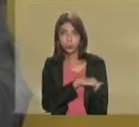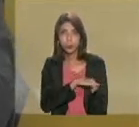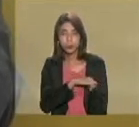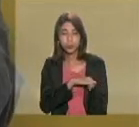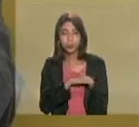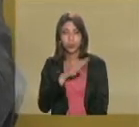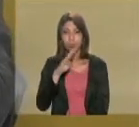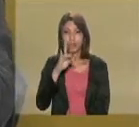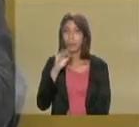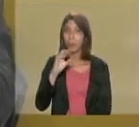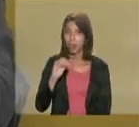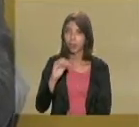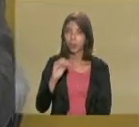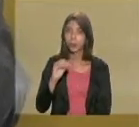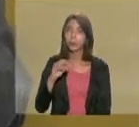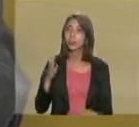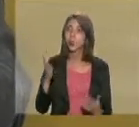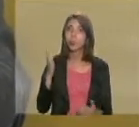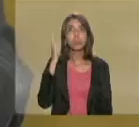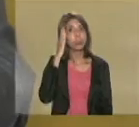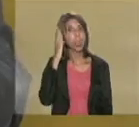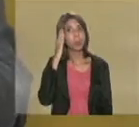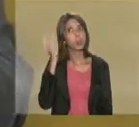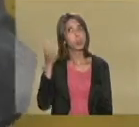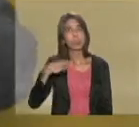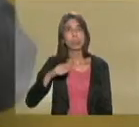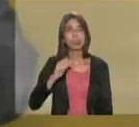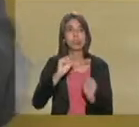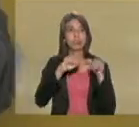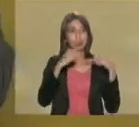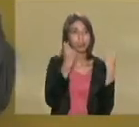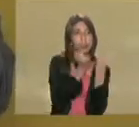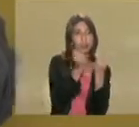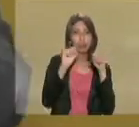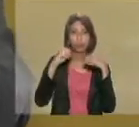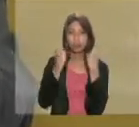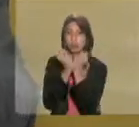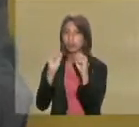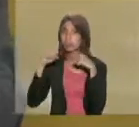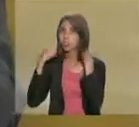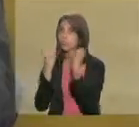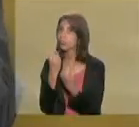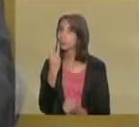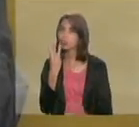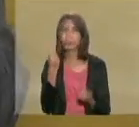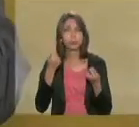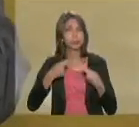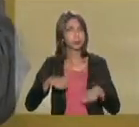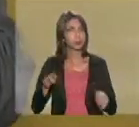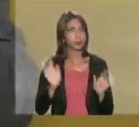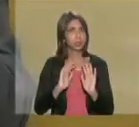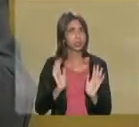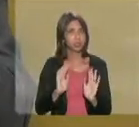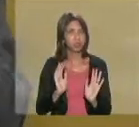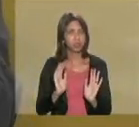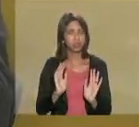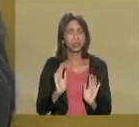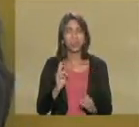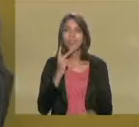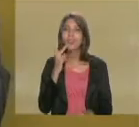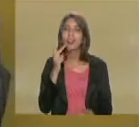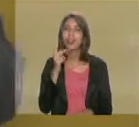Então, evidentemente, não precisa ter 3 estádios. Quando você diz lá